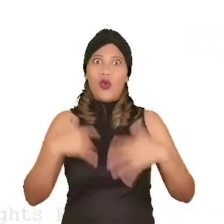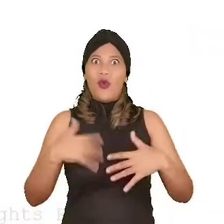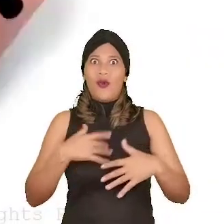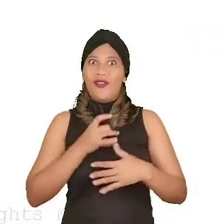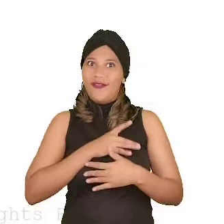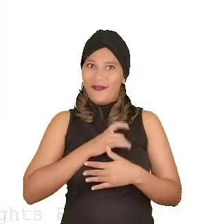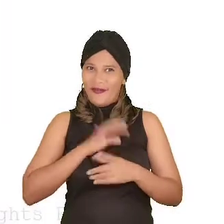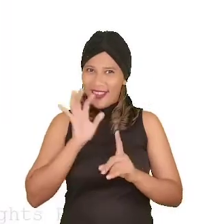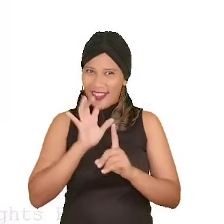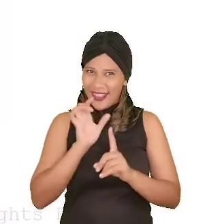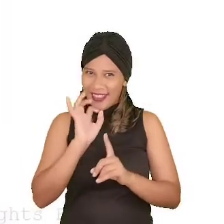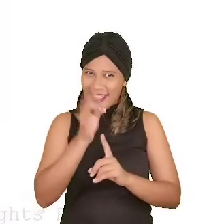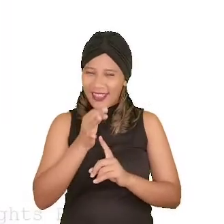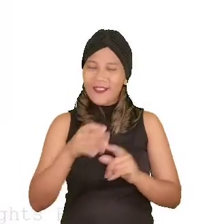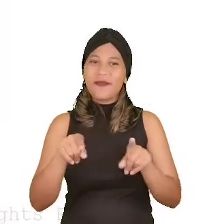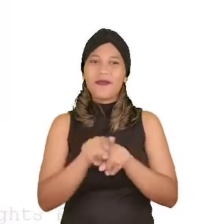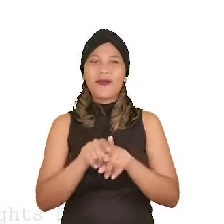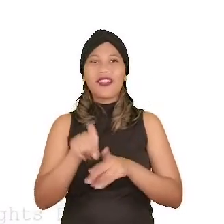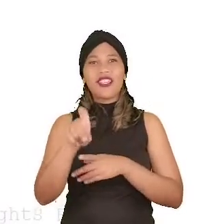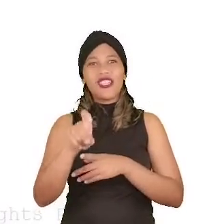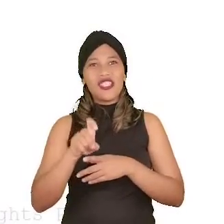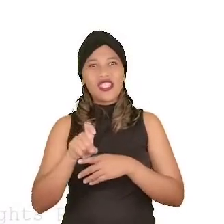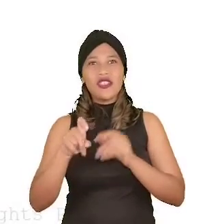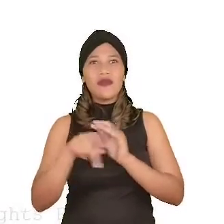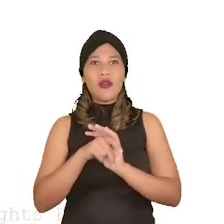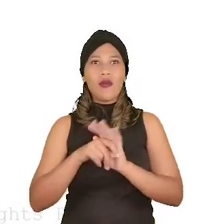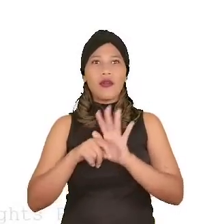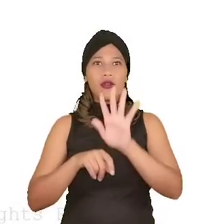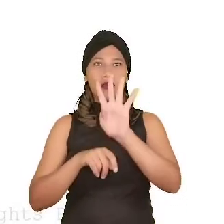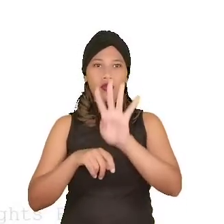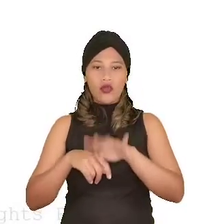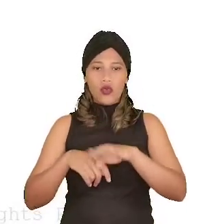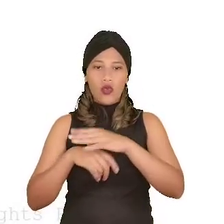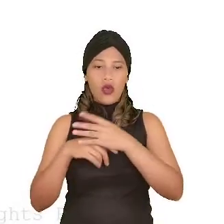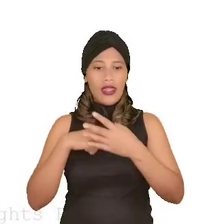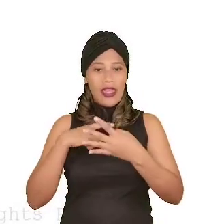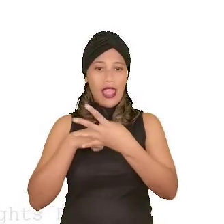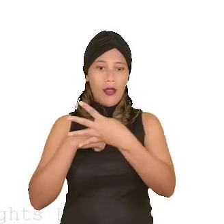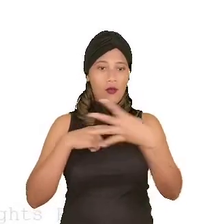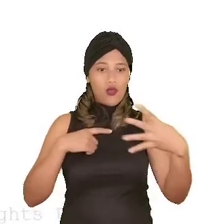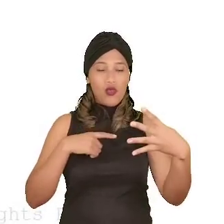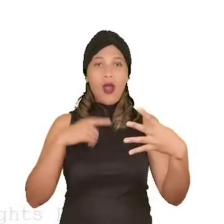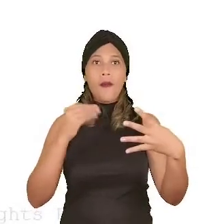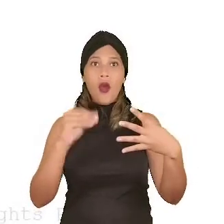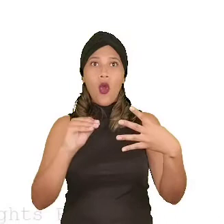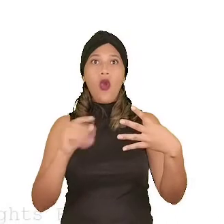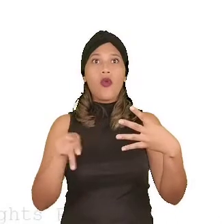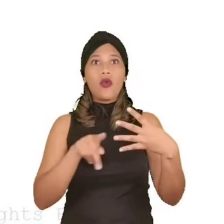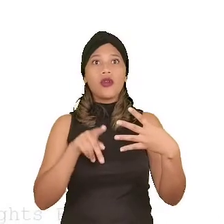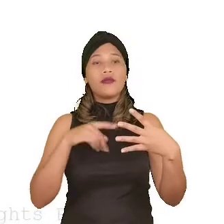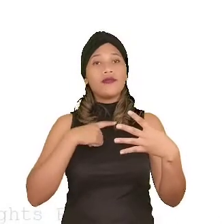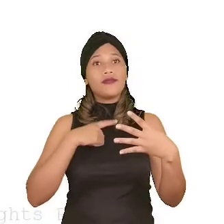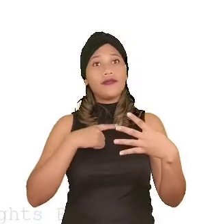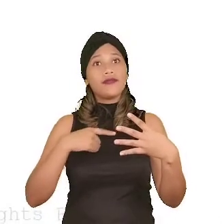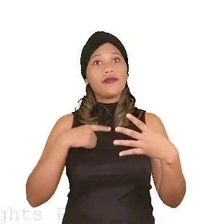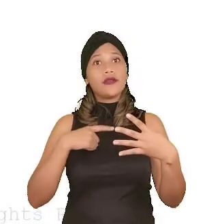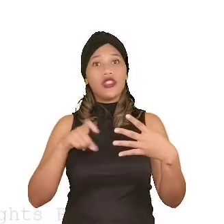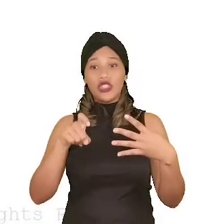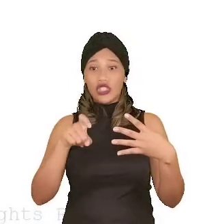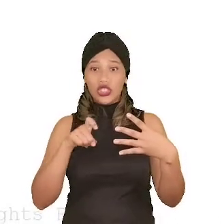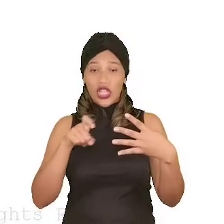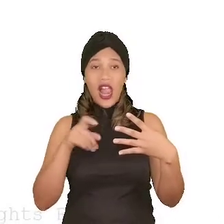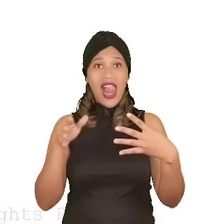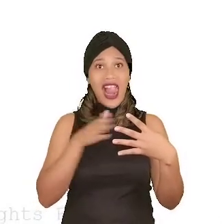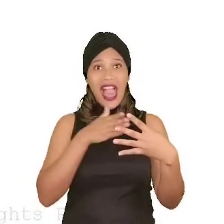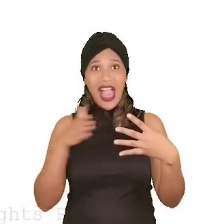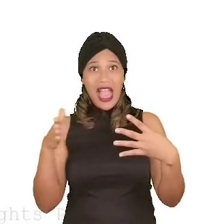que dão medo, x e y. O x vai estar sinalizando os quadrados dispostos na horizontal. Ou seja, para